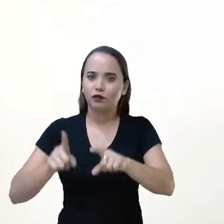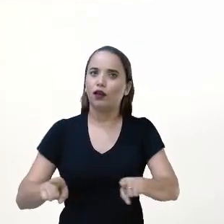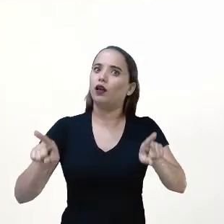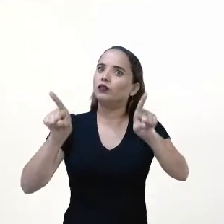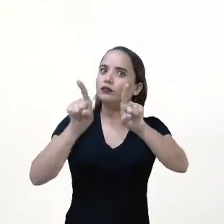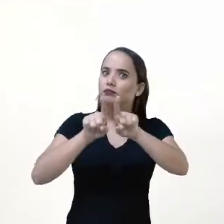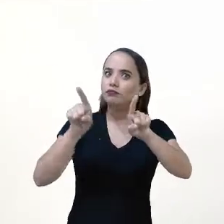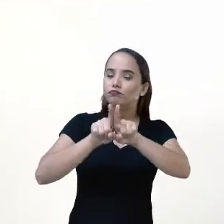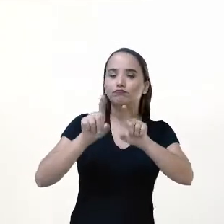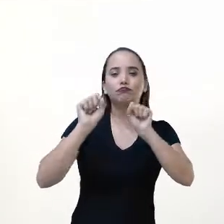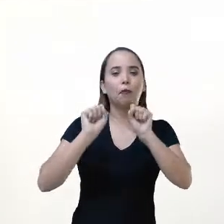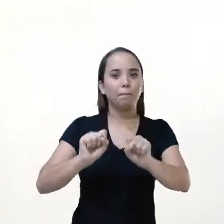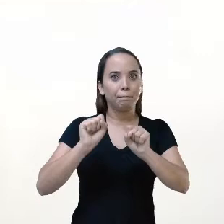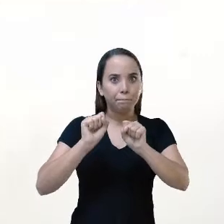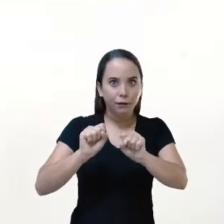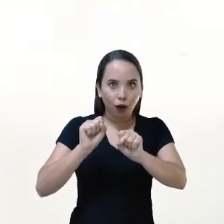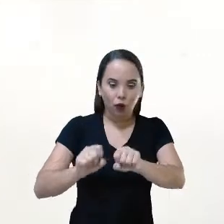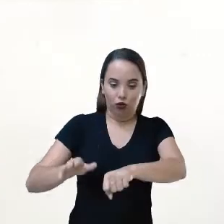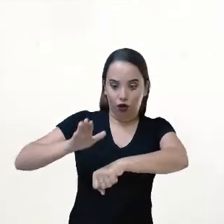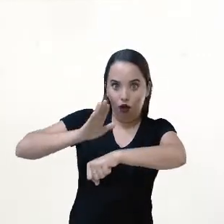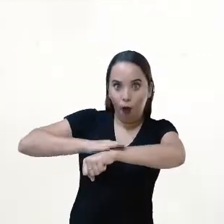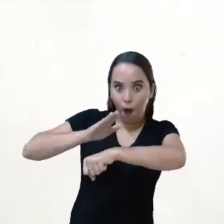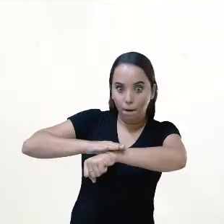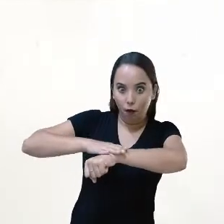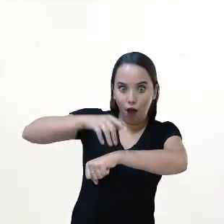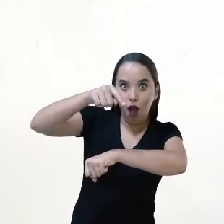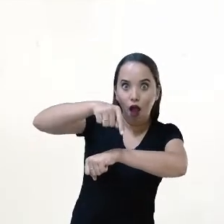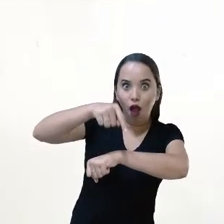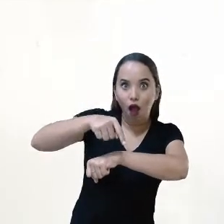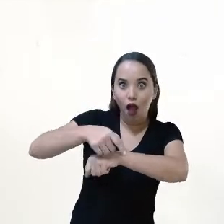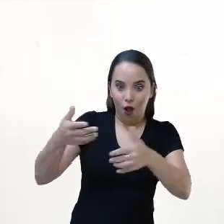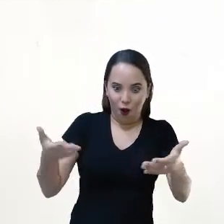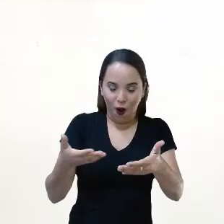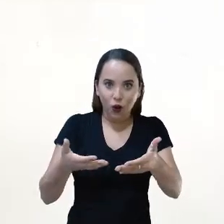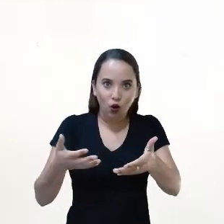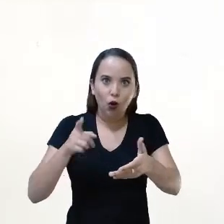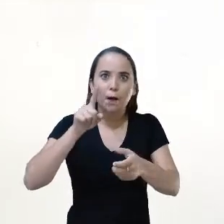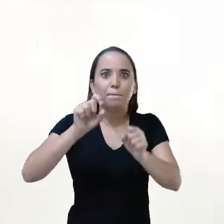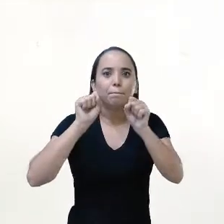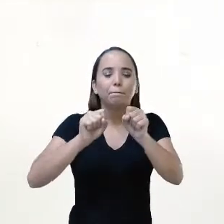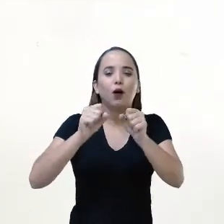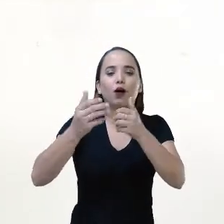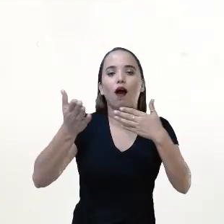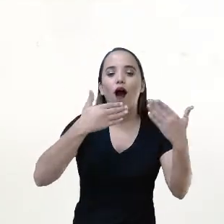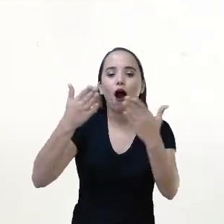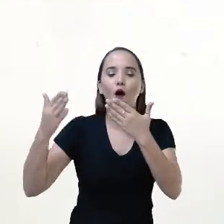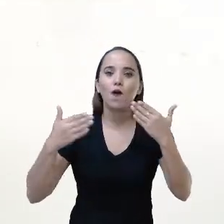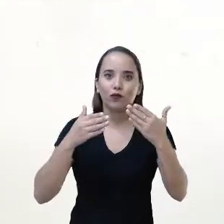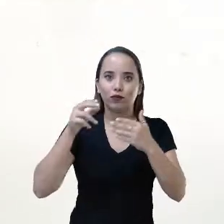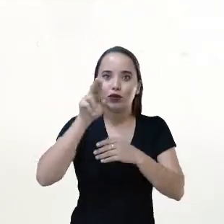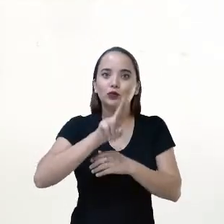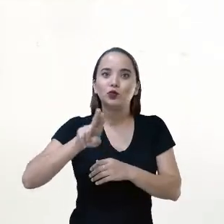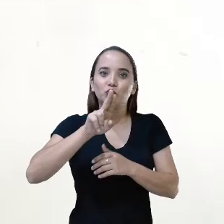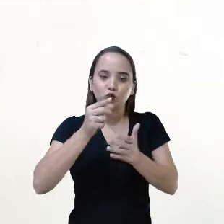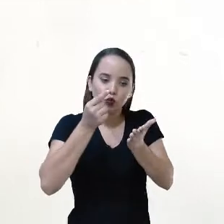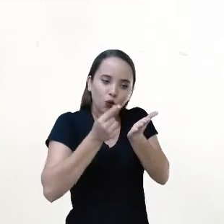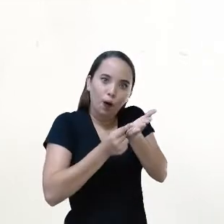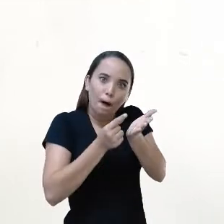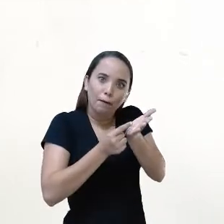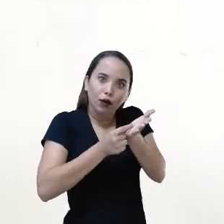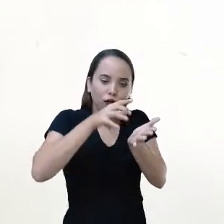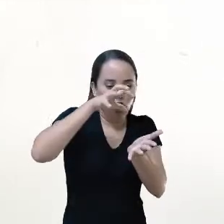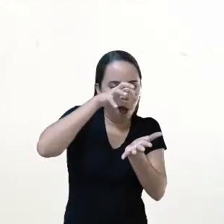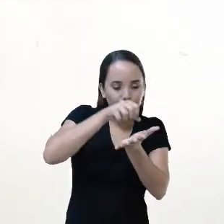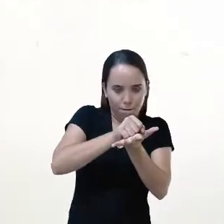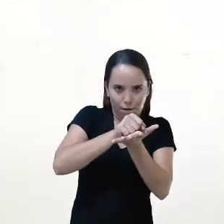no momento em que a aula está acontecendo, conversar com a gente, fazendo isso pelo aplicativo. Você pode baixar o aplicativo aí